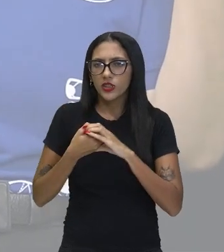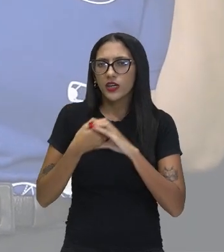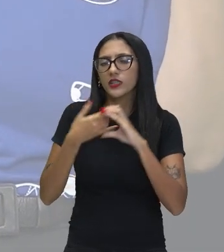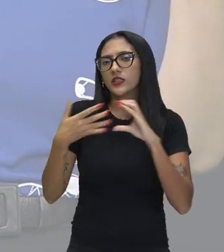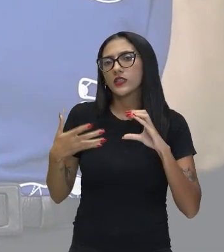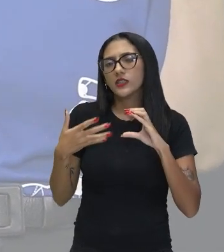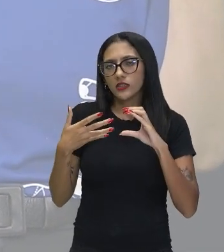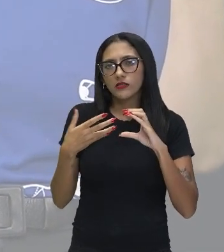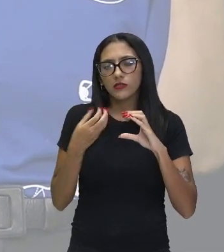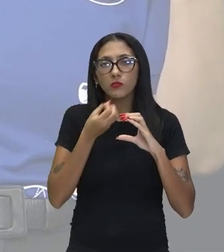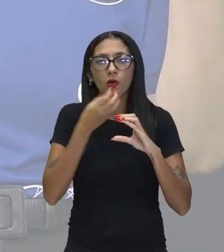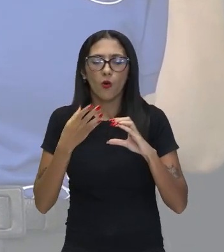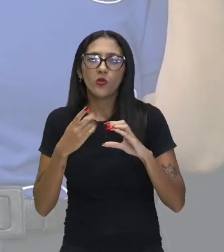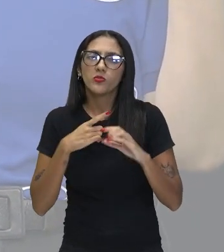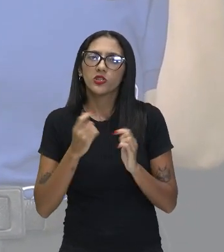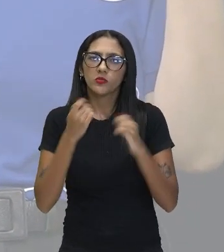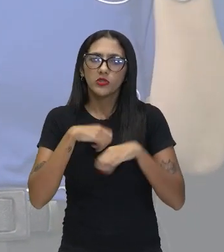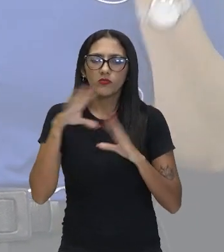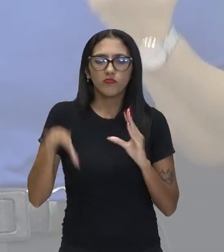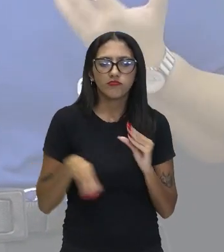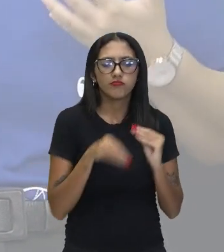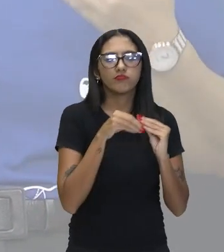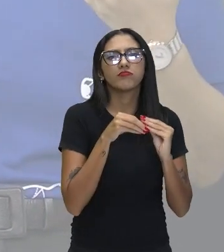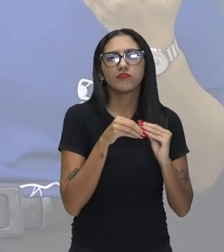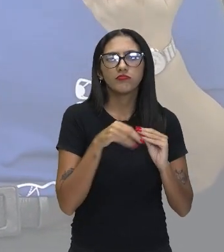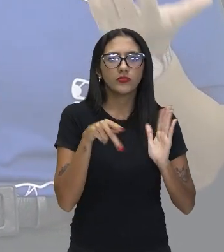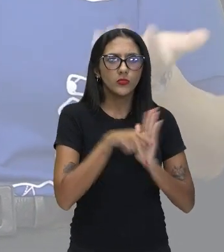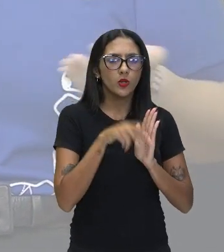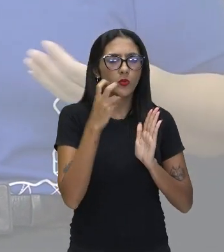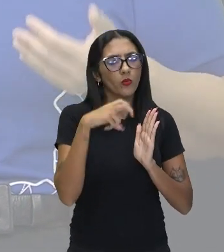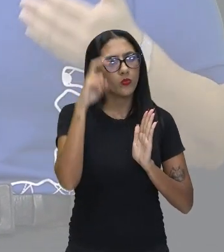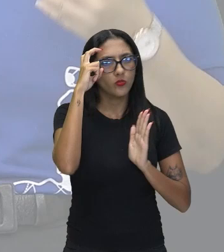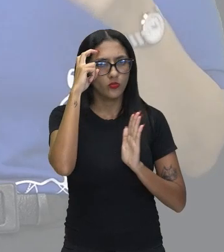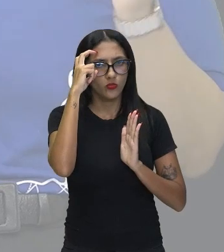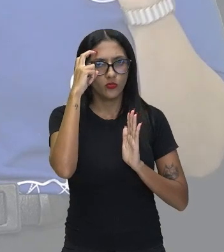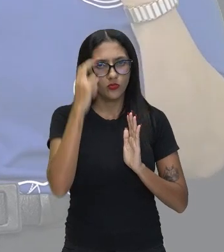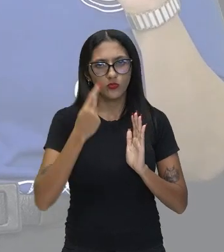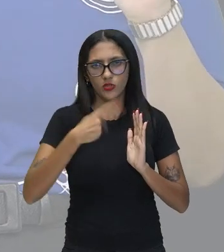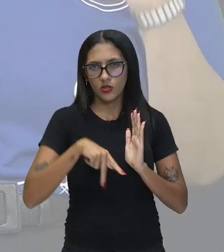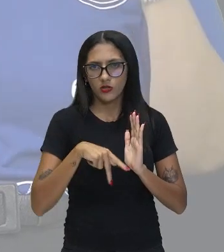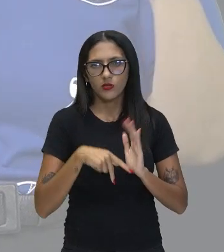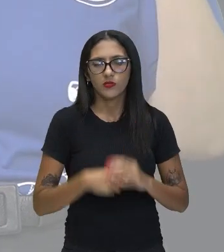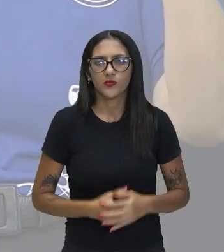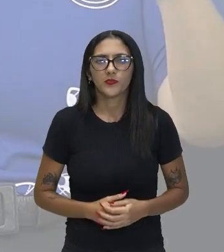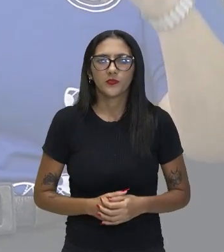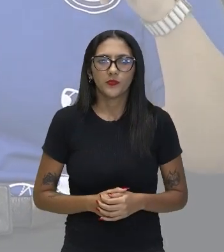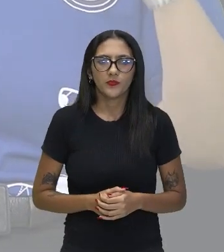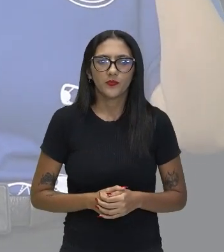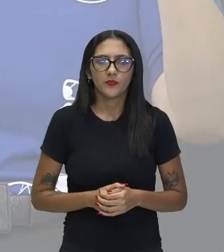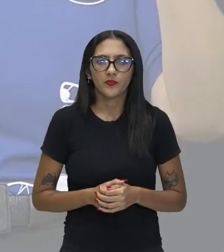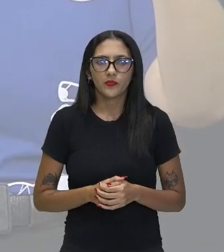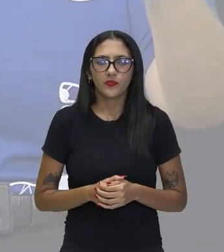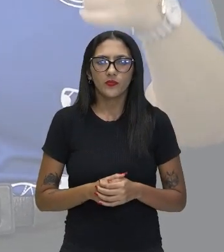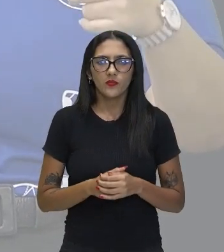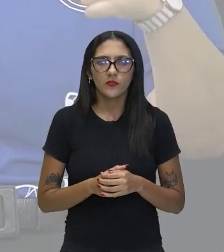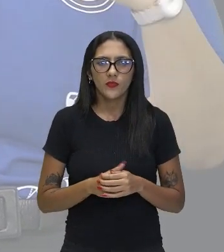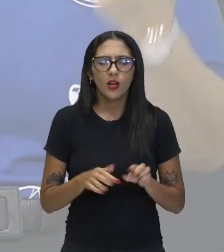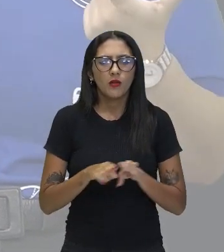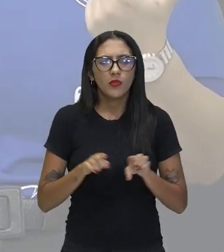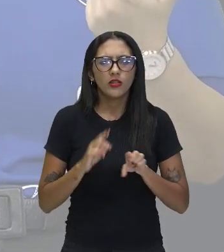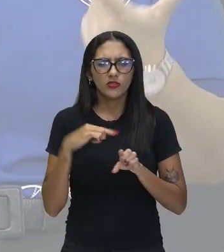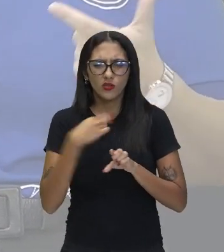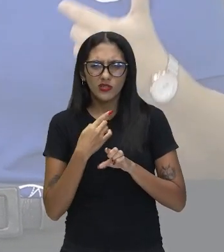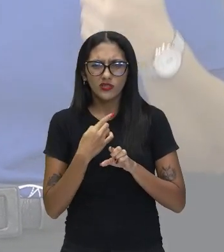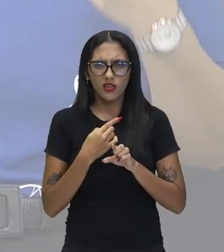fortalecer a nossa própria cultura. Então não é que nós passaríamos a tornar a nossa arte